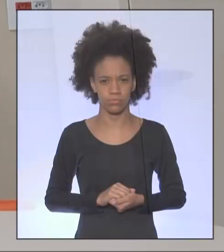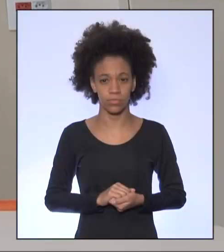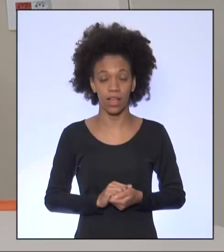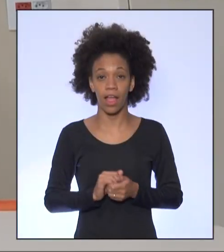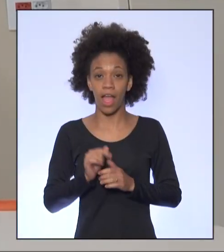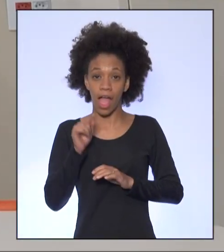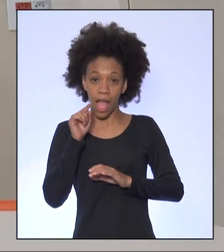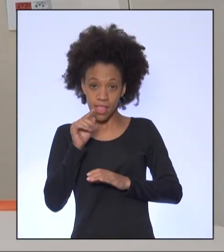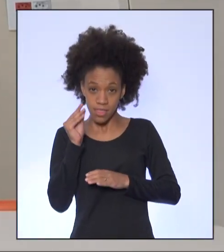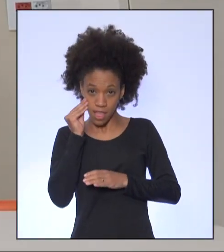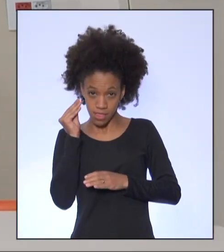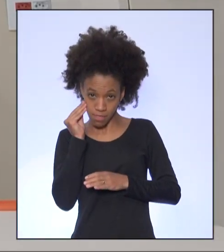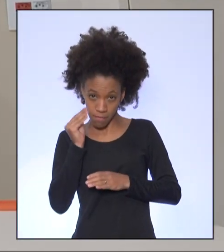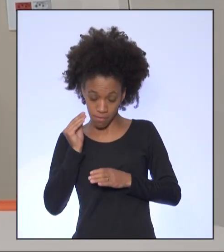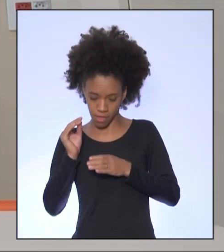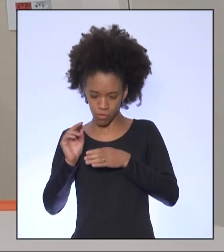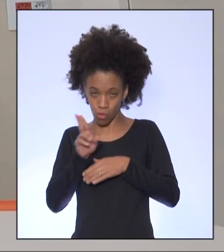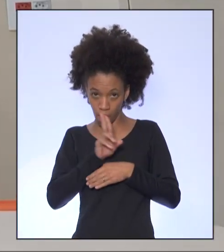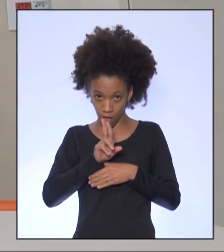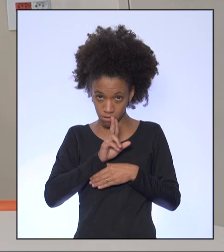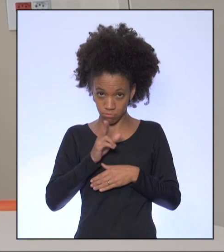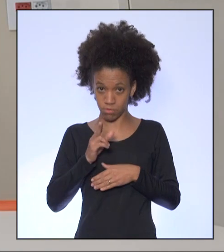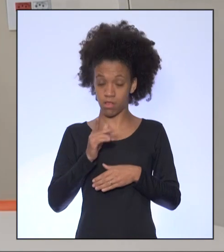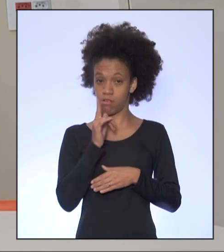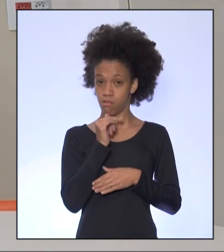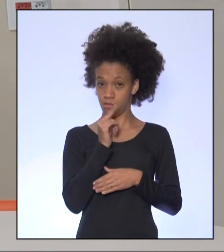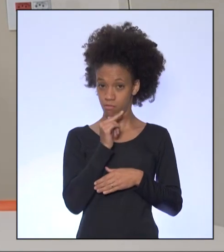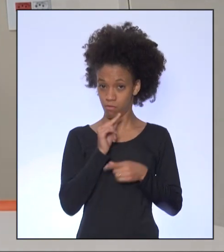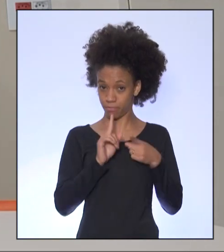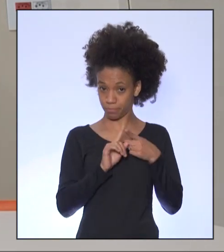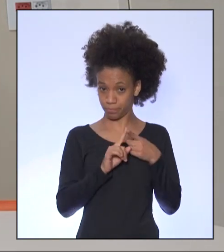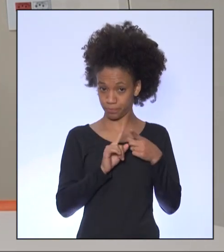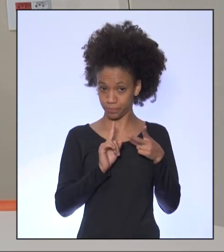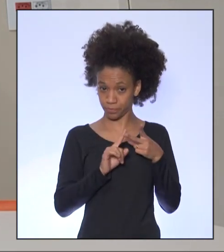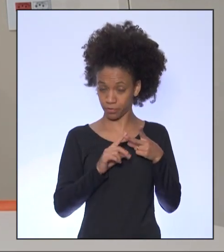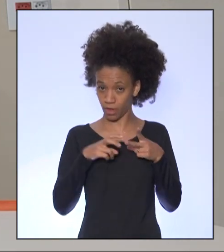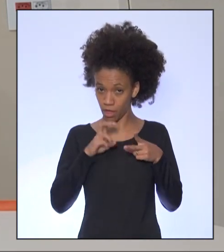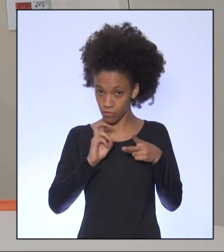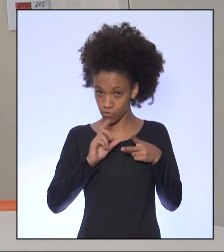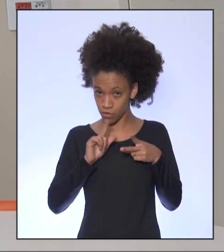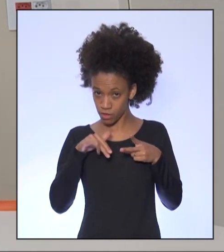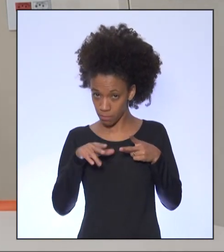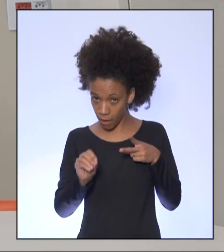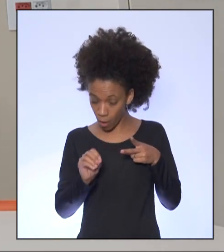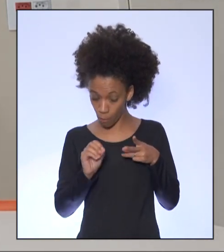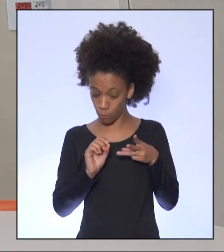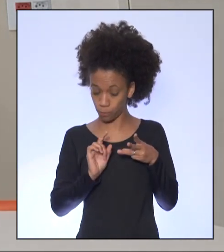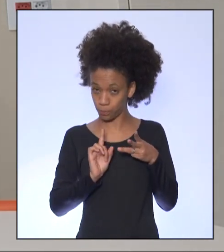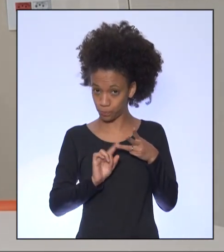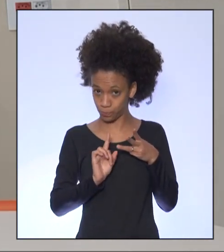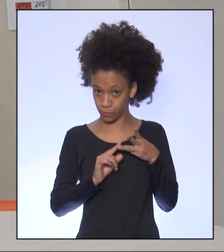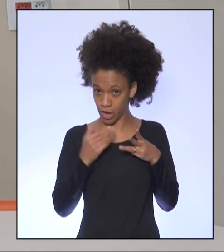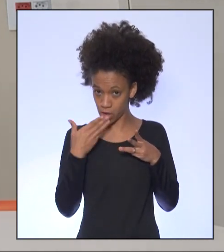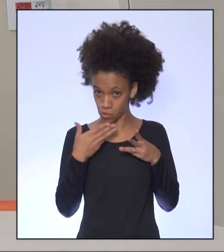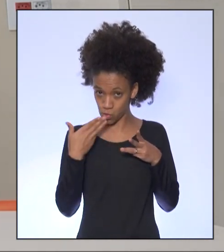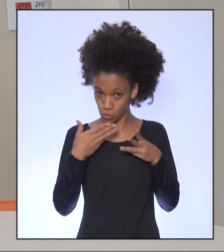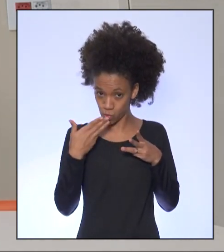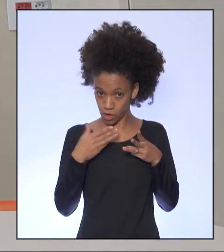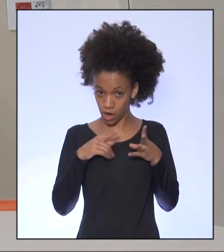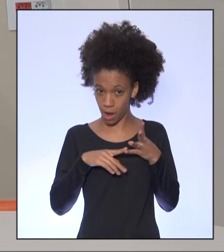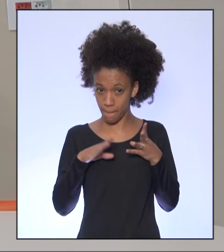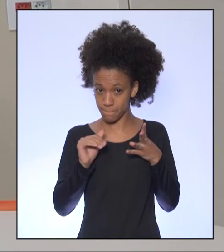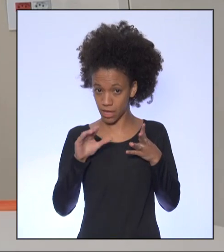Nesse experimento, nós vamos usar água, refrigerante de limão, açúcar